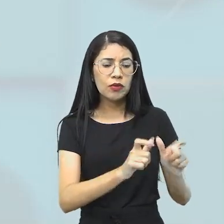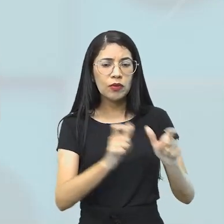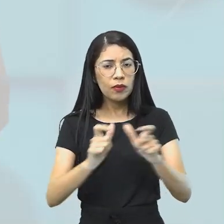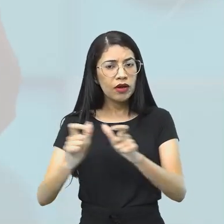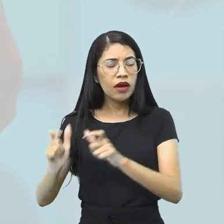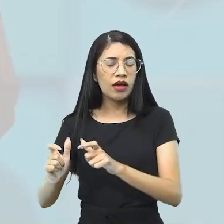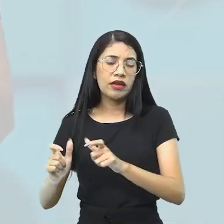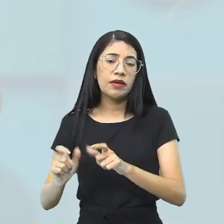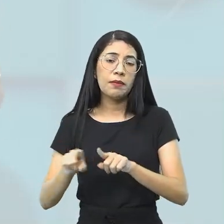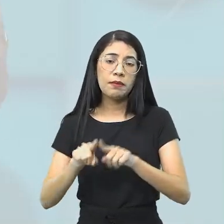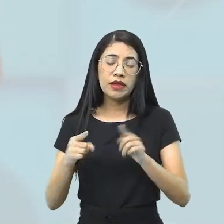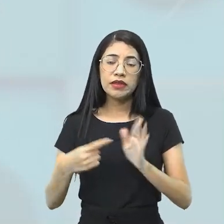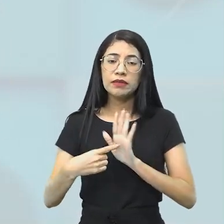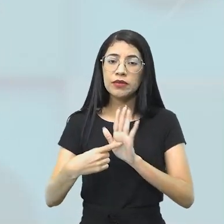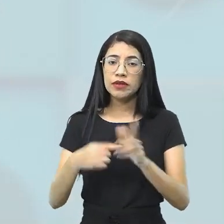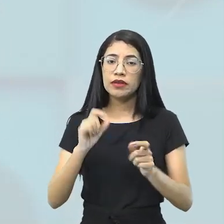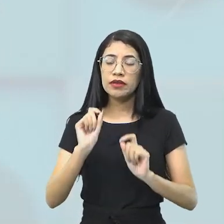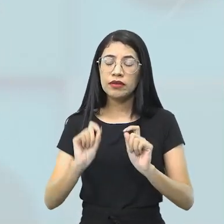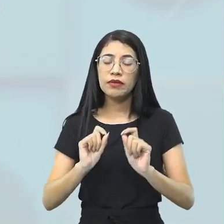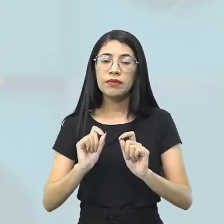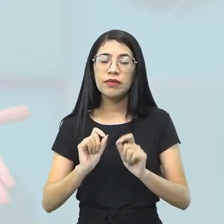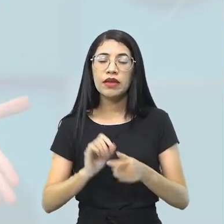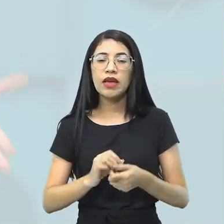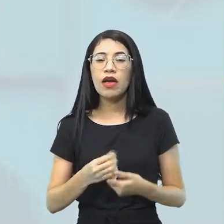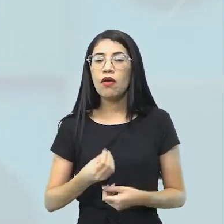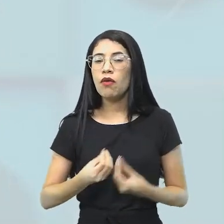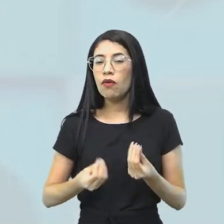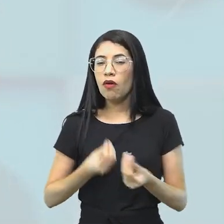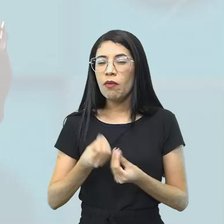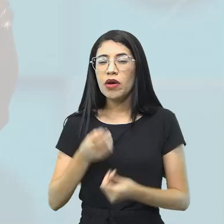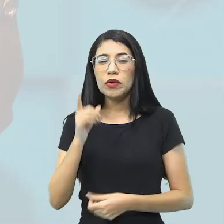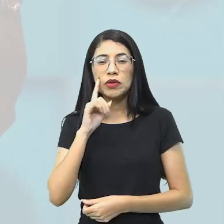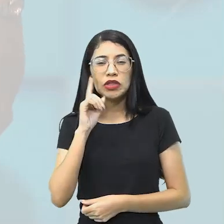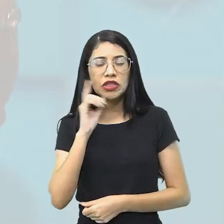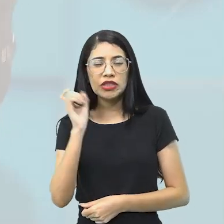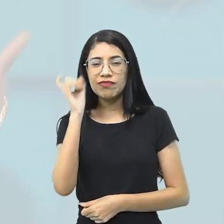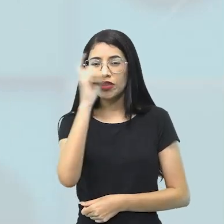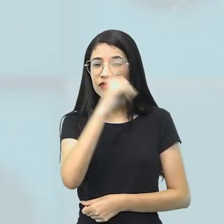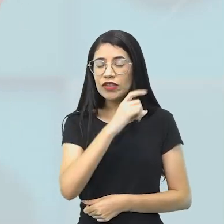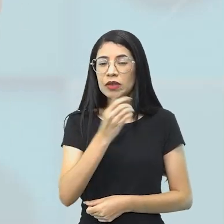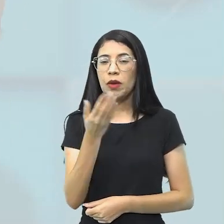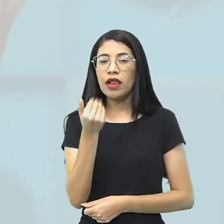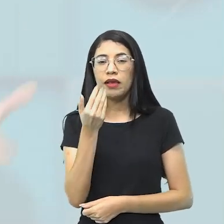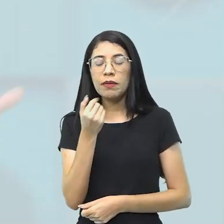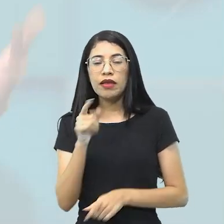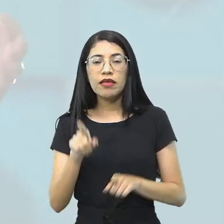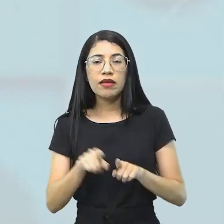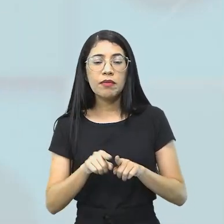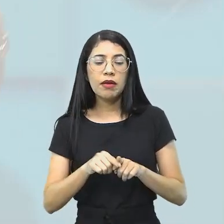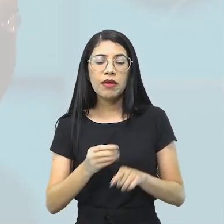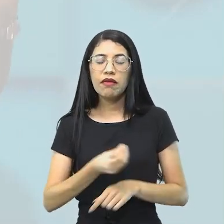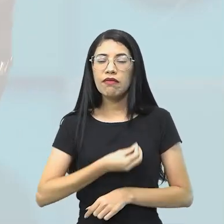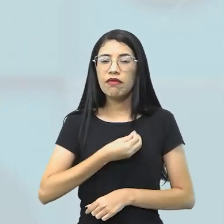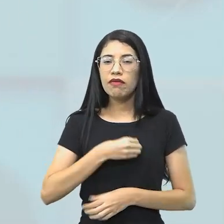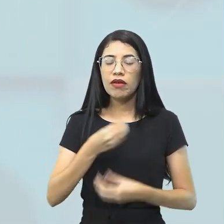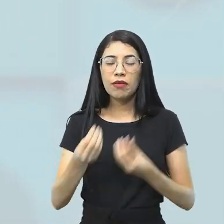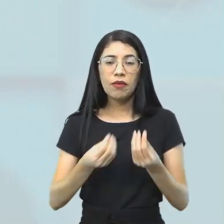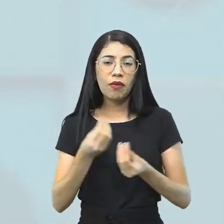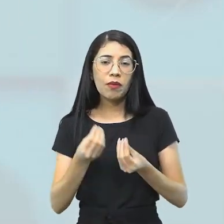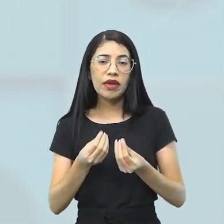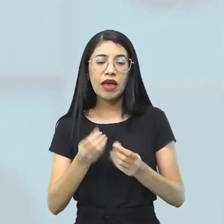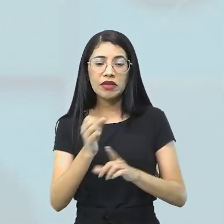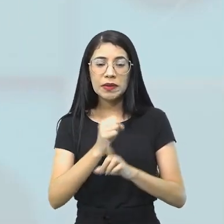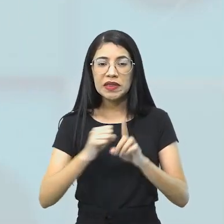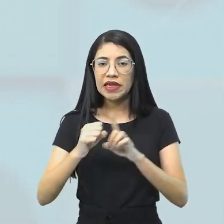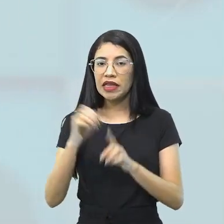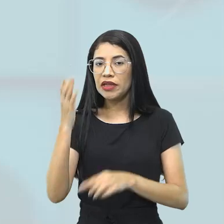ambientes diferentes, mas mostrando o que cada um passa, né? A dificuldade para se alimentar, para viver, como eles são ainda invisíveis.